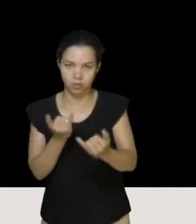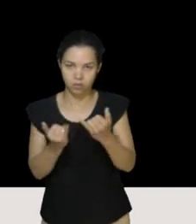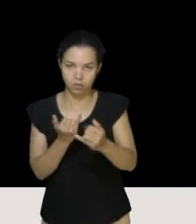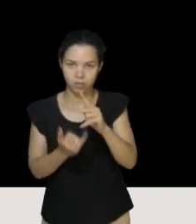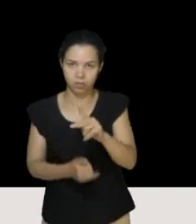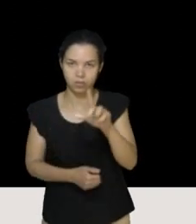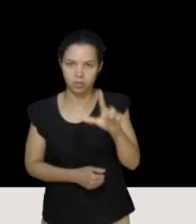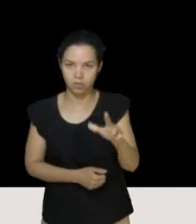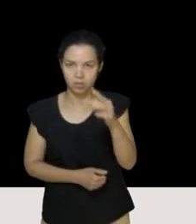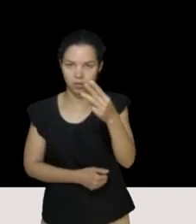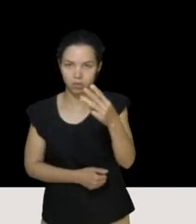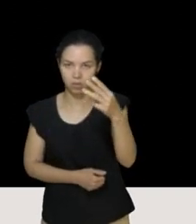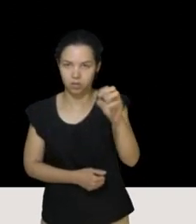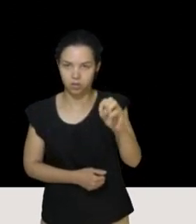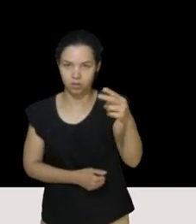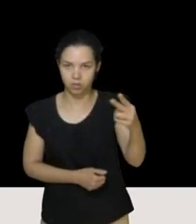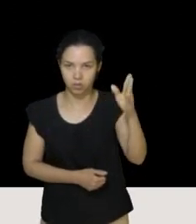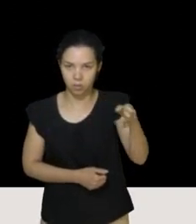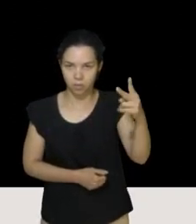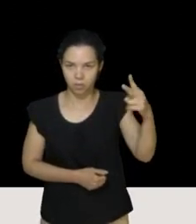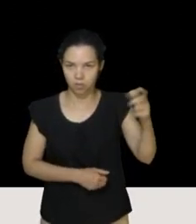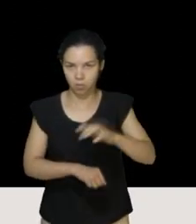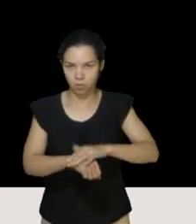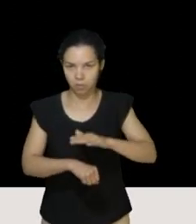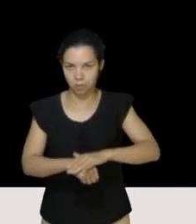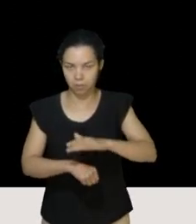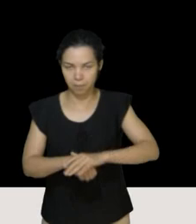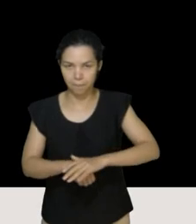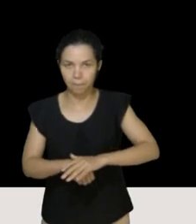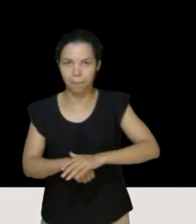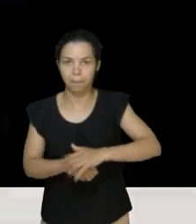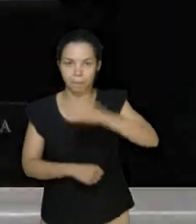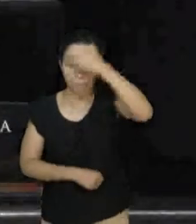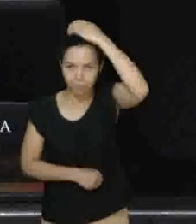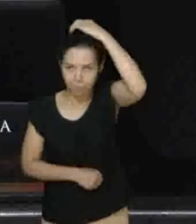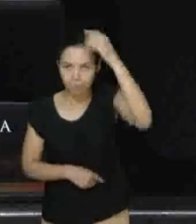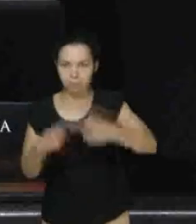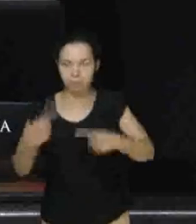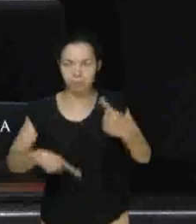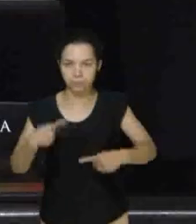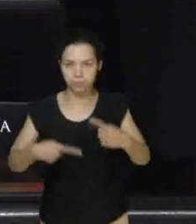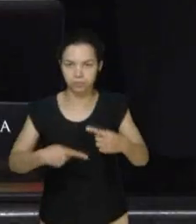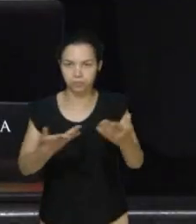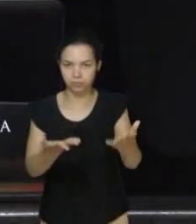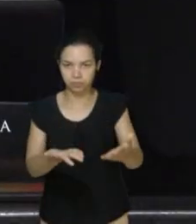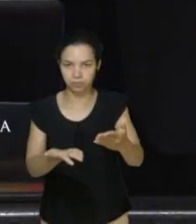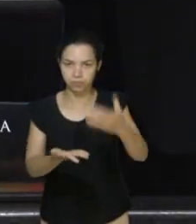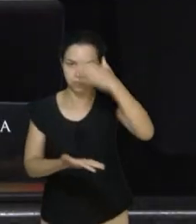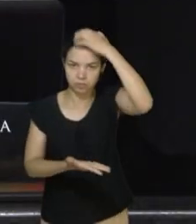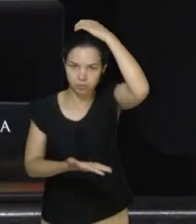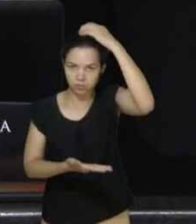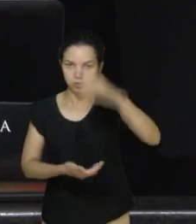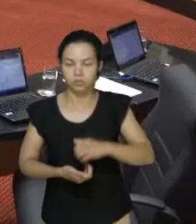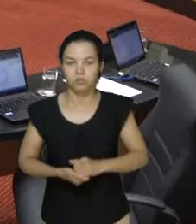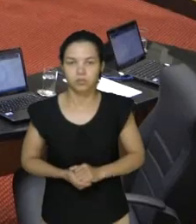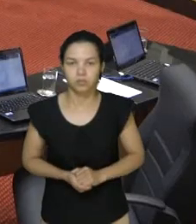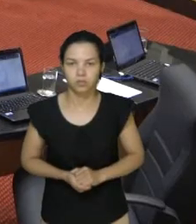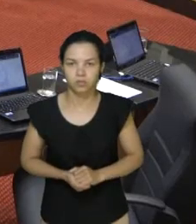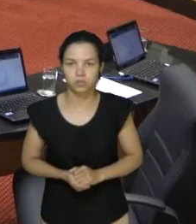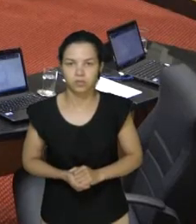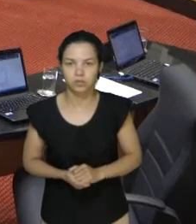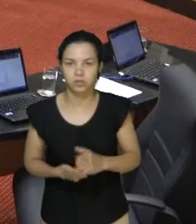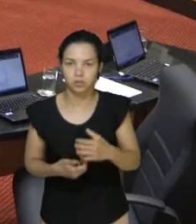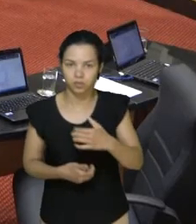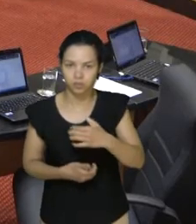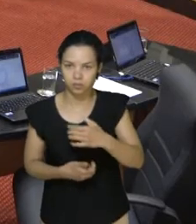302-21, autoria do deputado Coronel Mocilim. Em discussão, para discutir o deputado Coronel Mocilim. Presidente, como antes